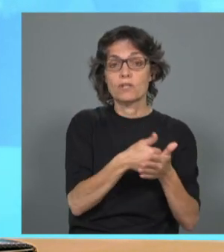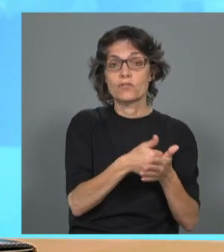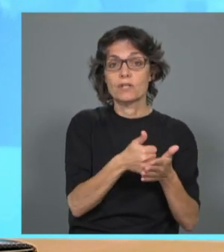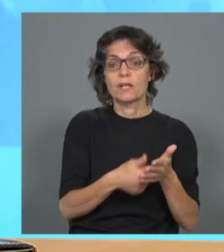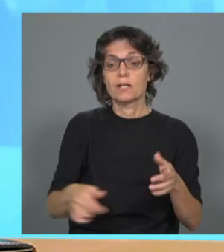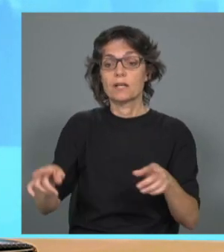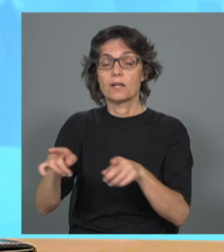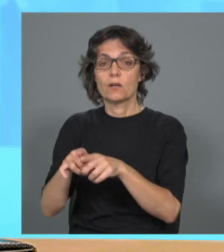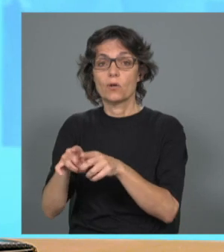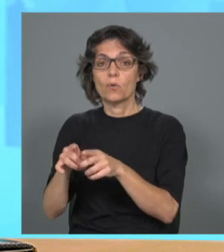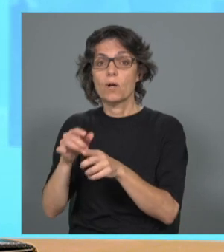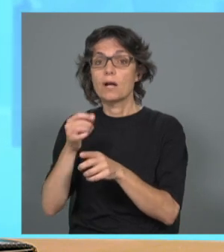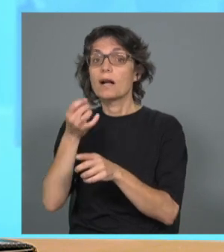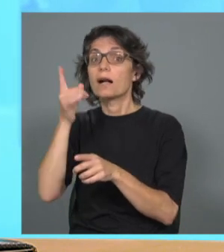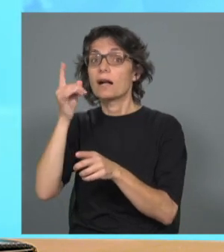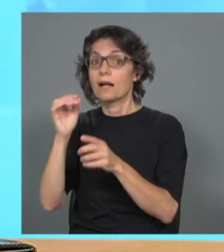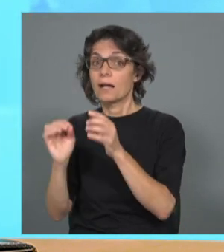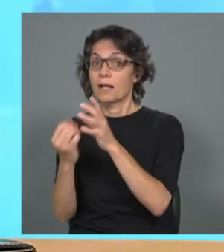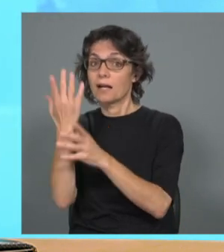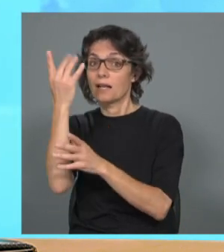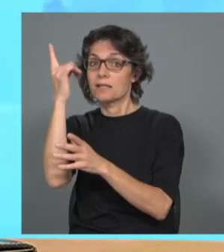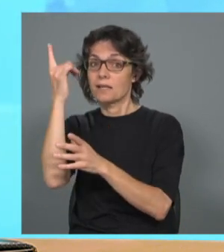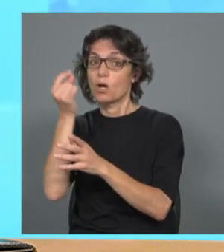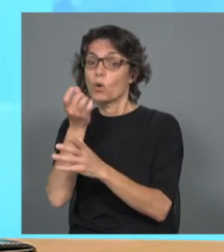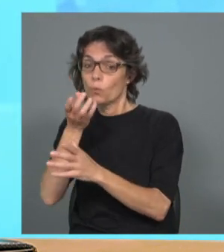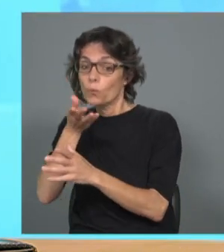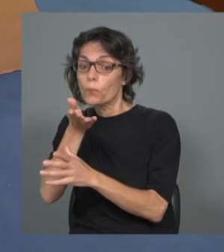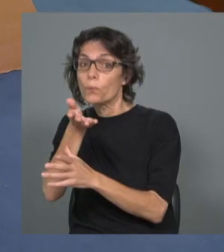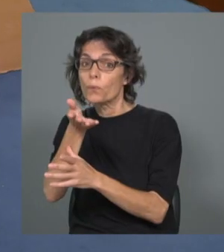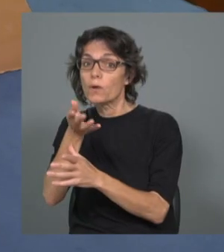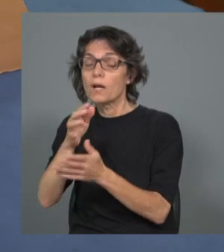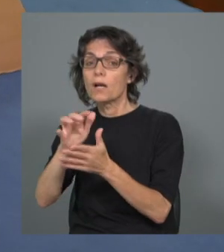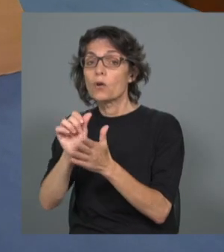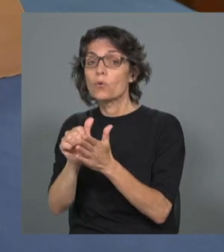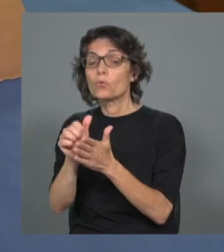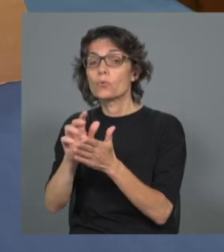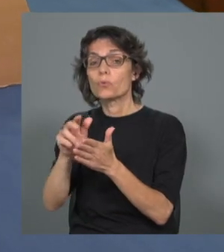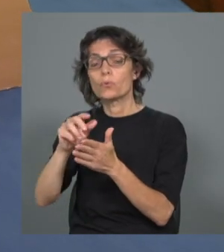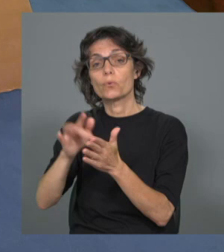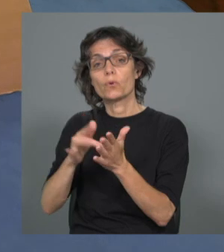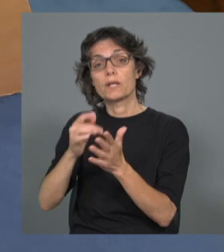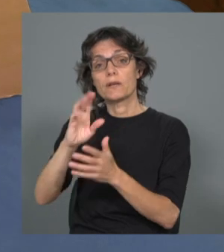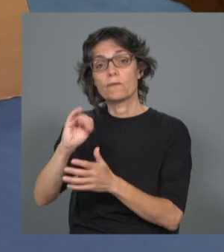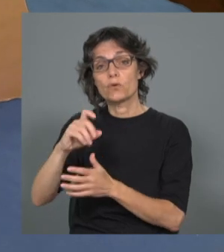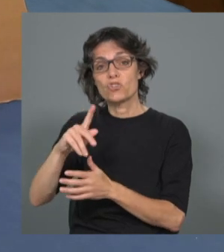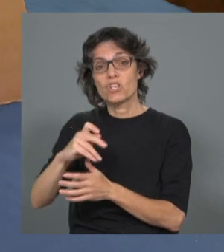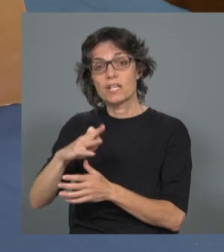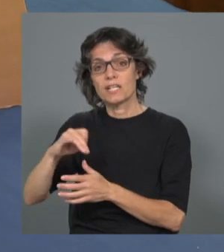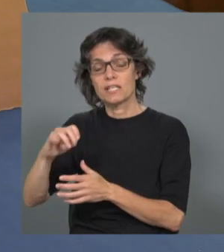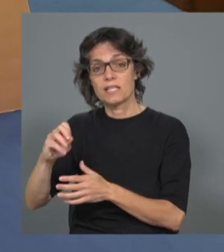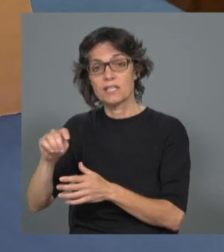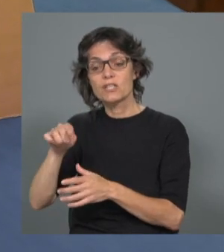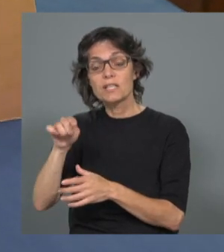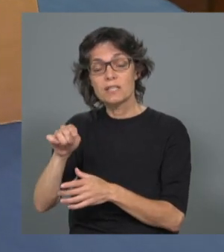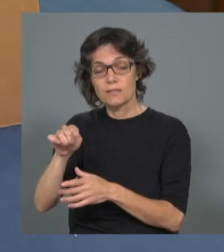o sopro criador do capítulo 2 do livro do Gênesis. São João está aqui a dialogar